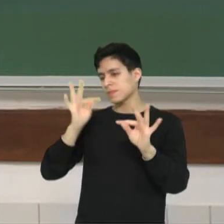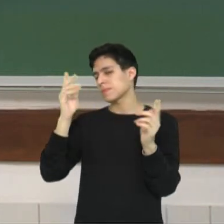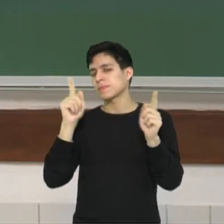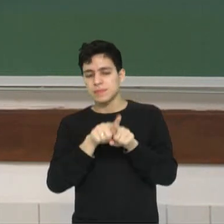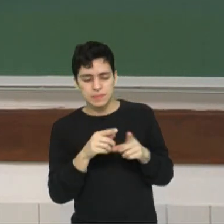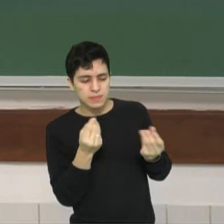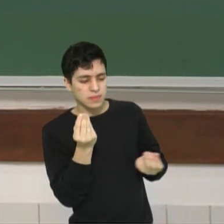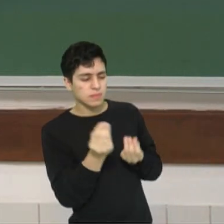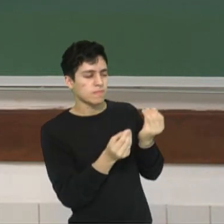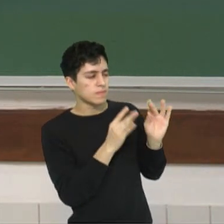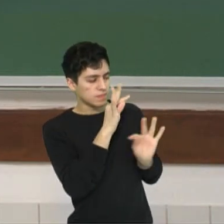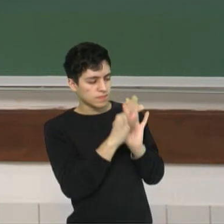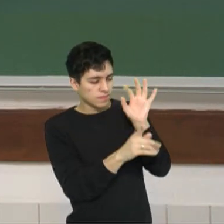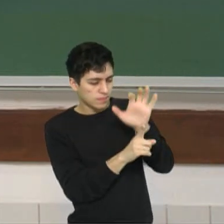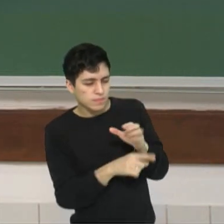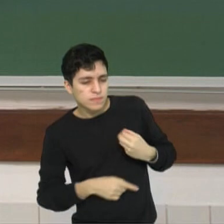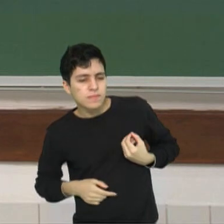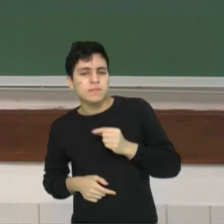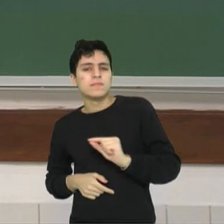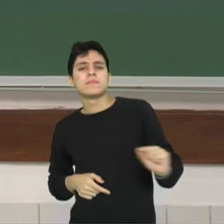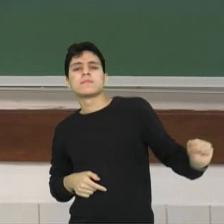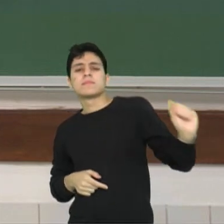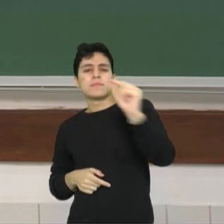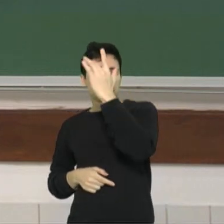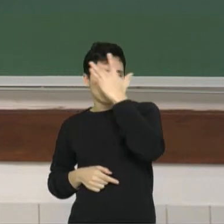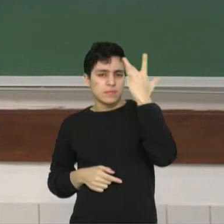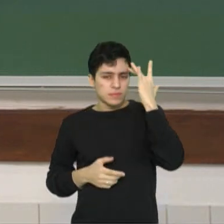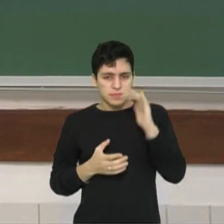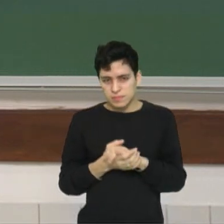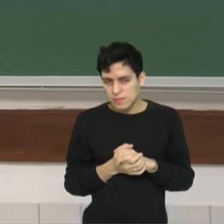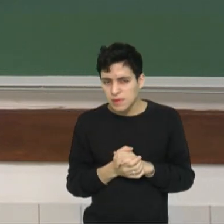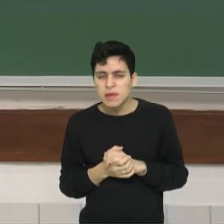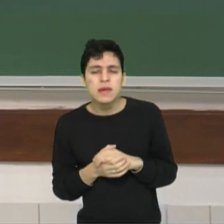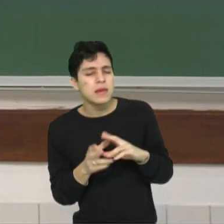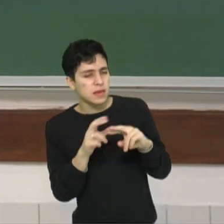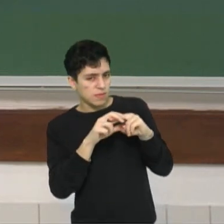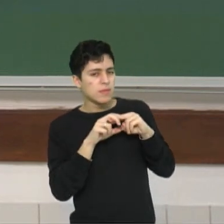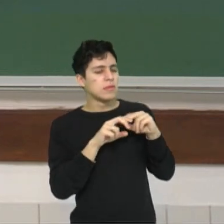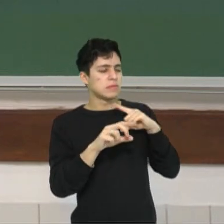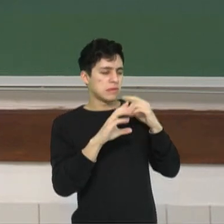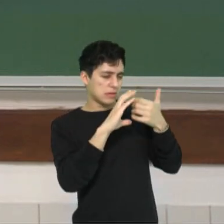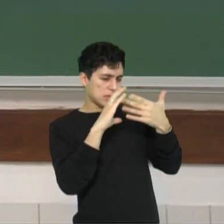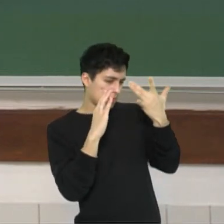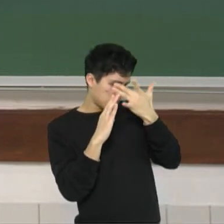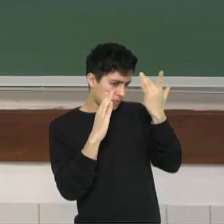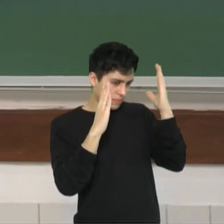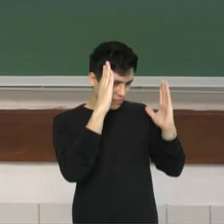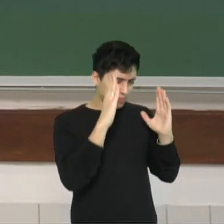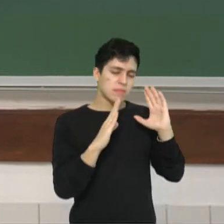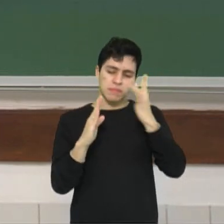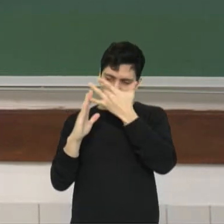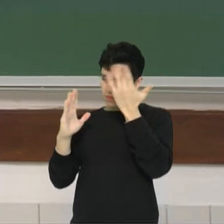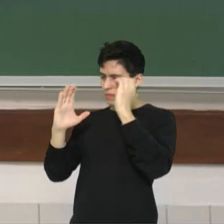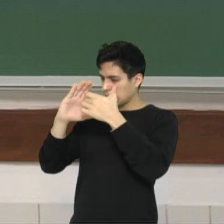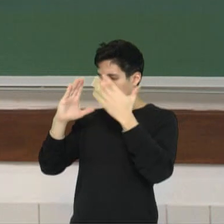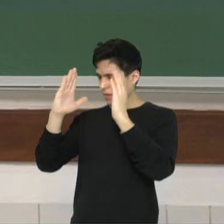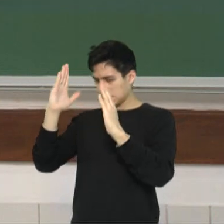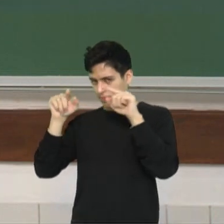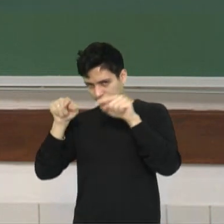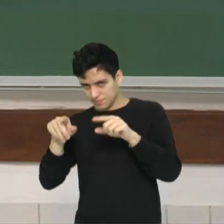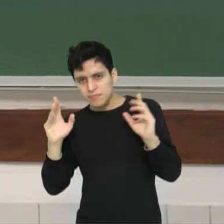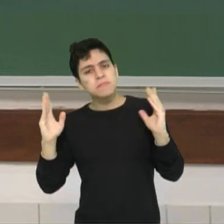medicamentos e inventados novos dispositivos que nos fazem ver e viver de outra forma, a velhice